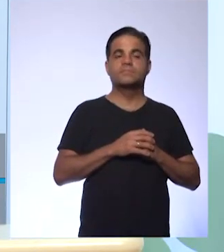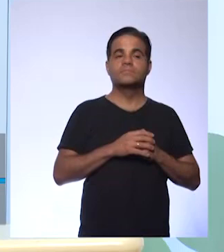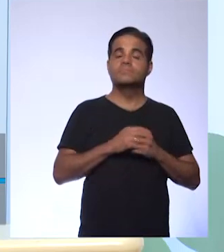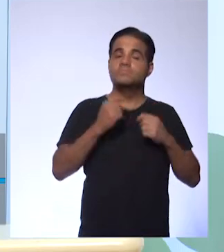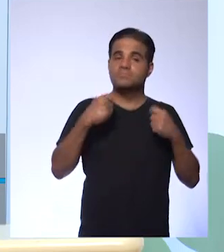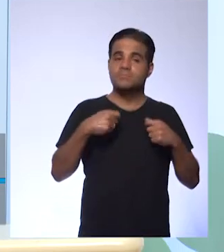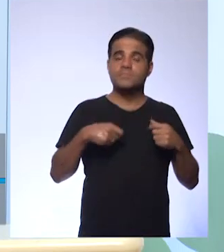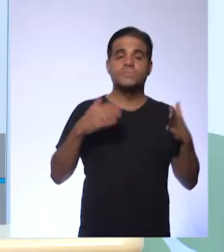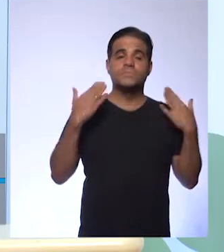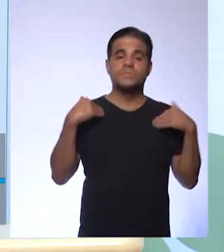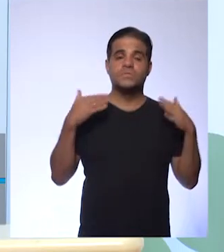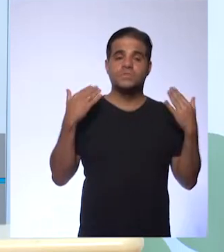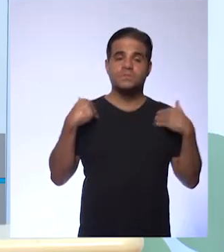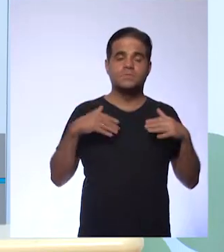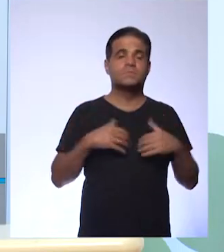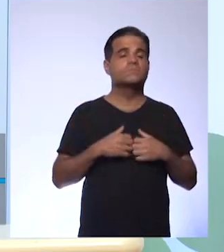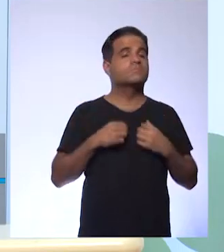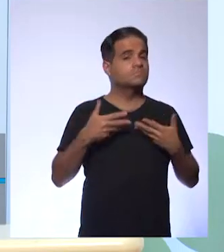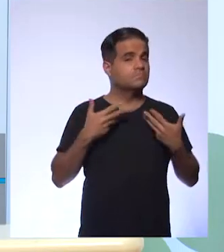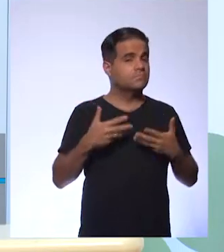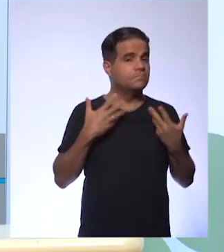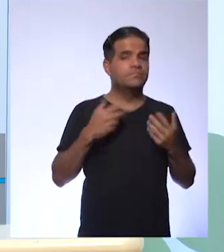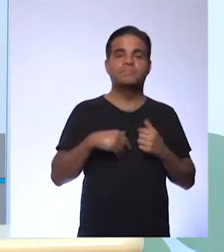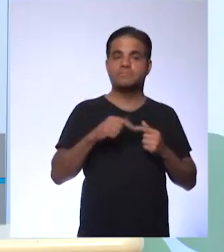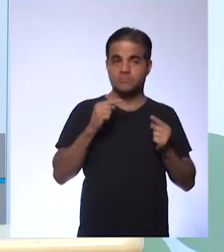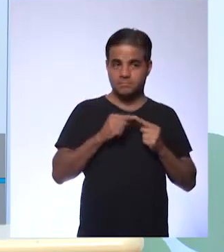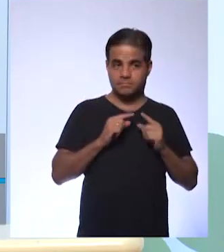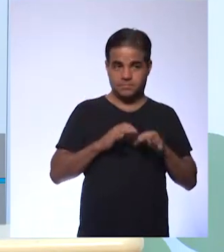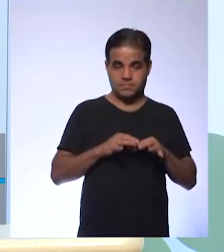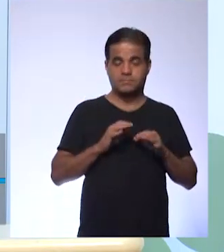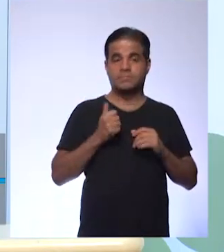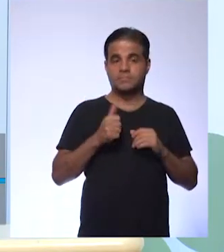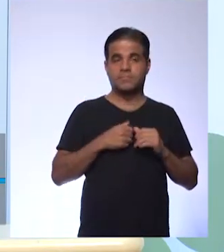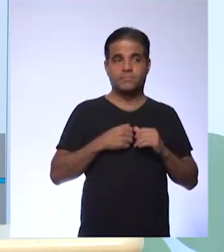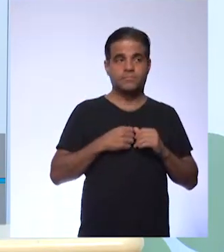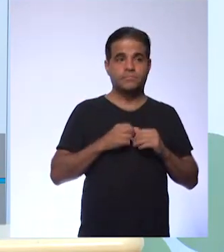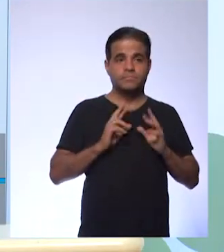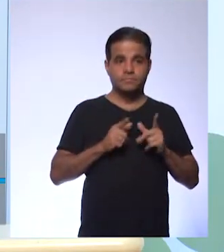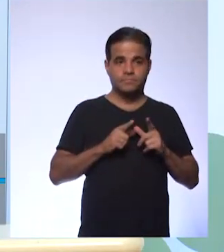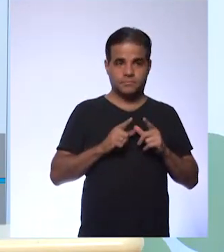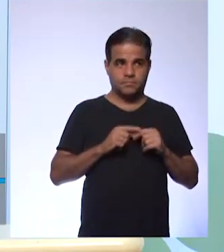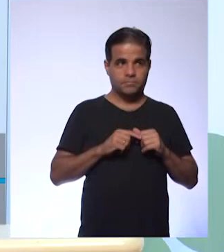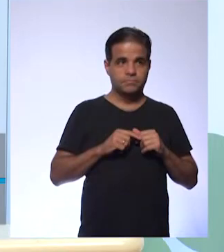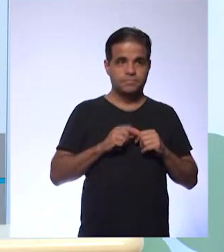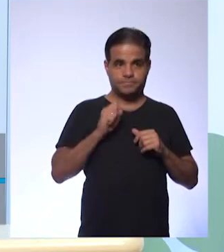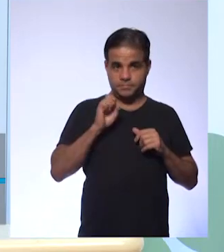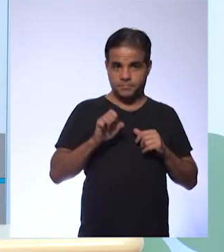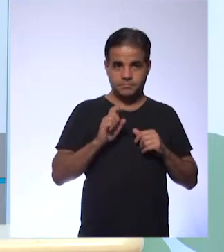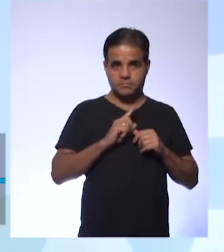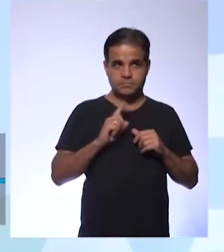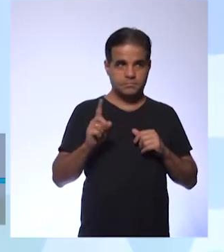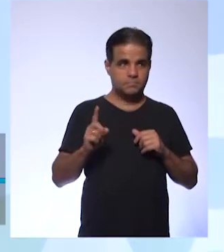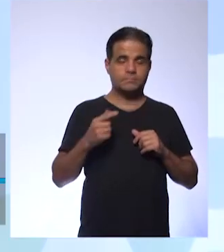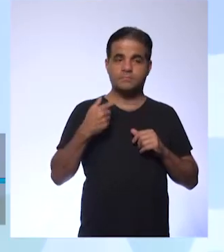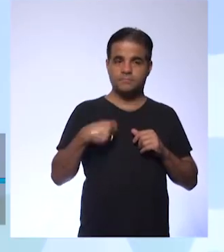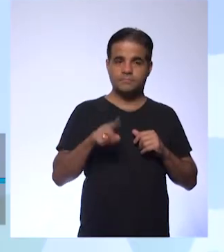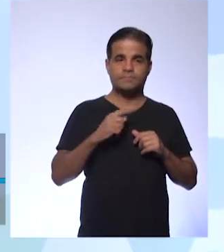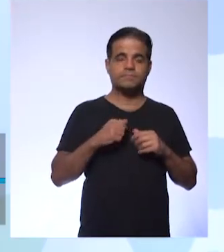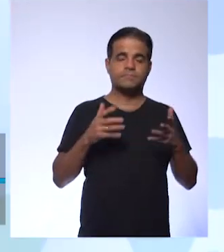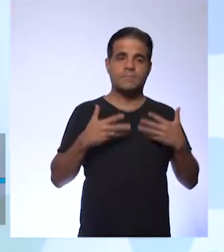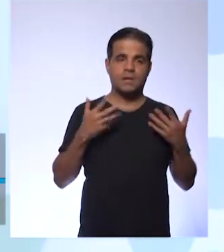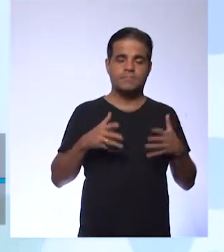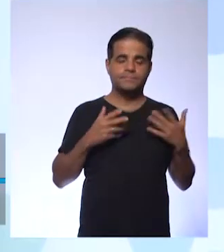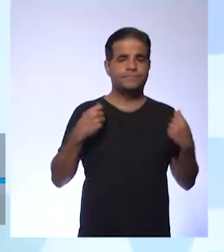para me divertir. Também deu Boa. É, certo, deu deu certo, deu certo, foi certo. diferente, não foi com si. Aham. Para me divertir,